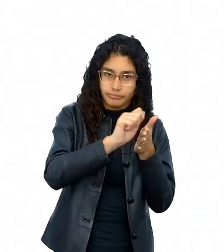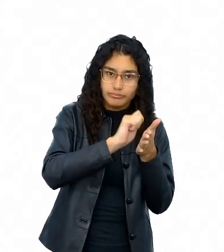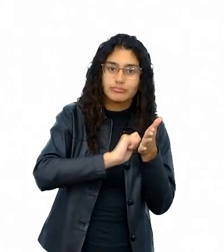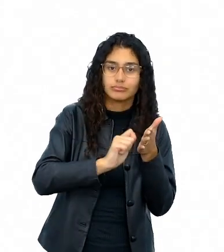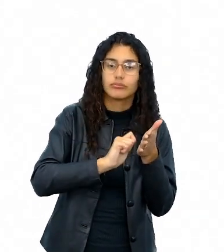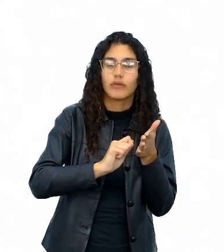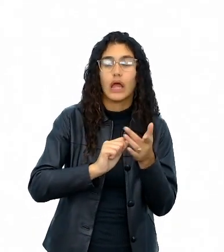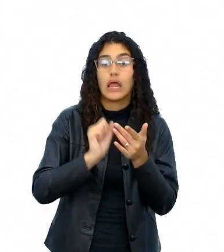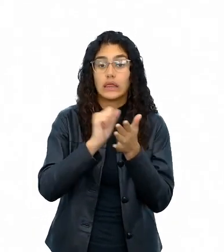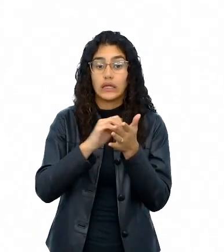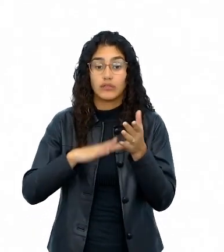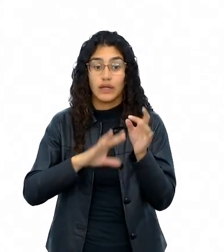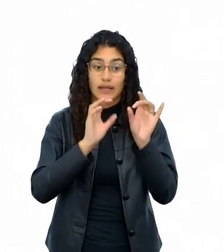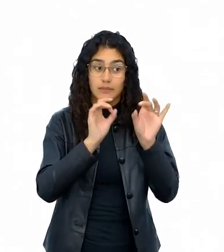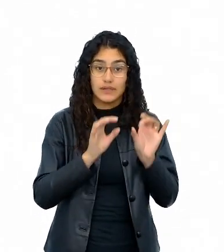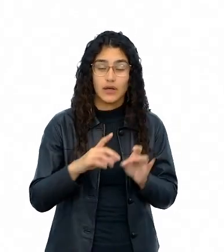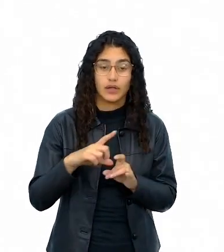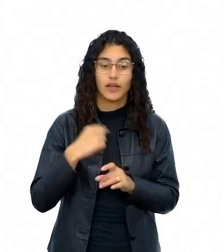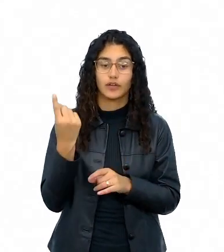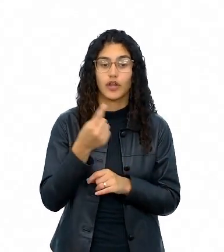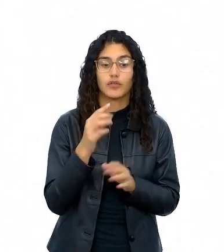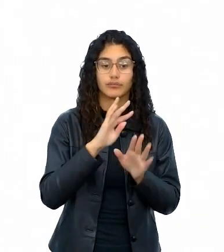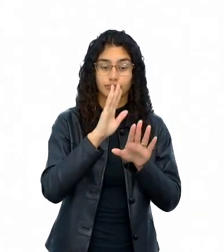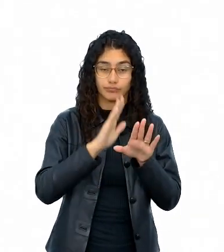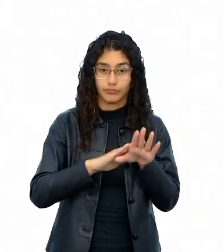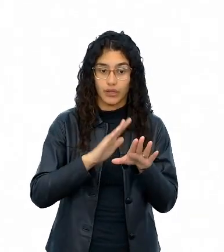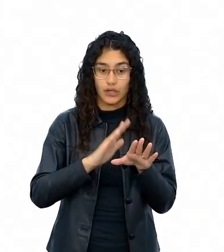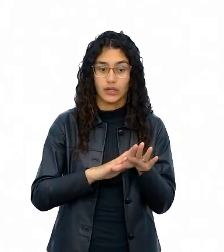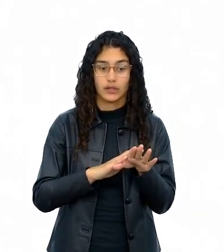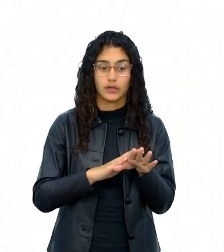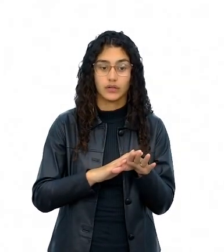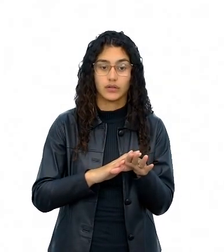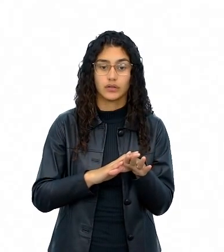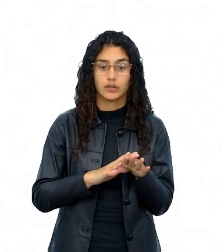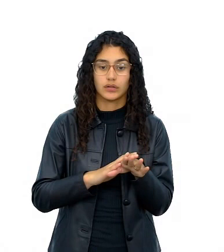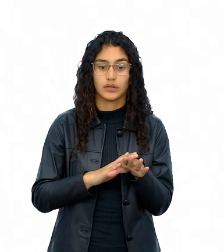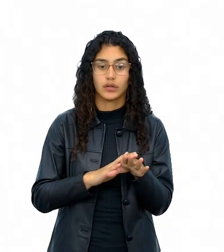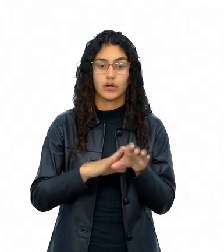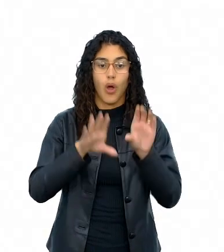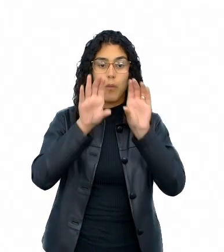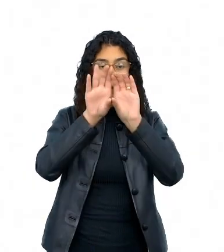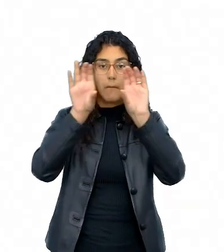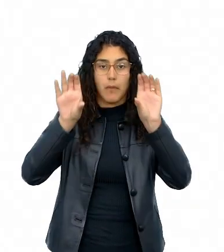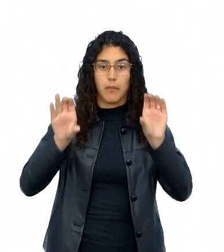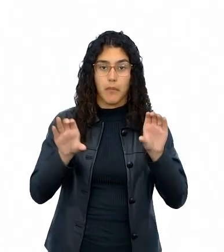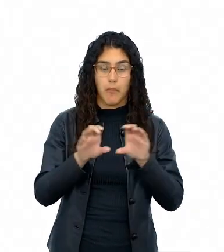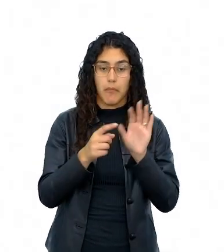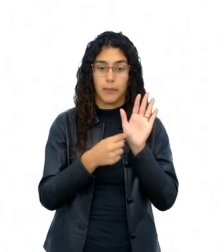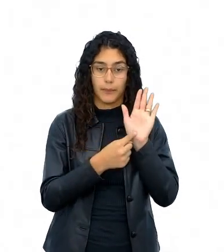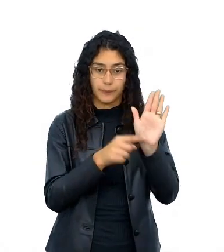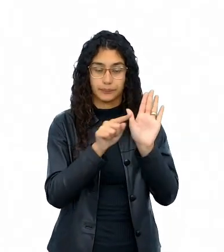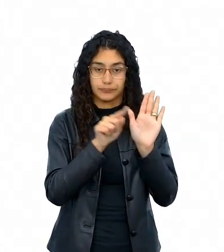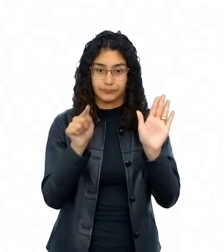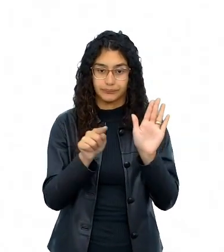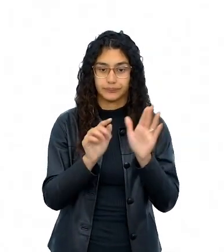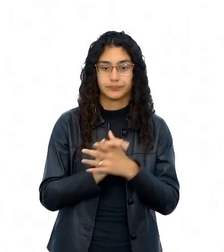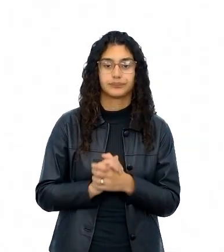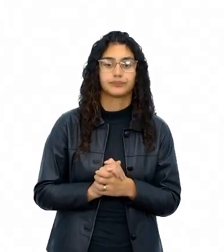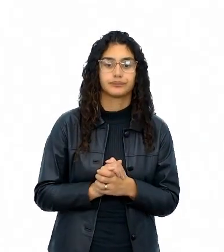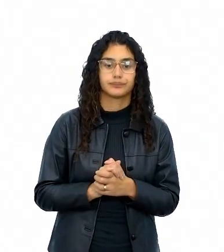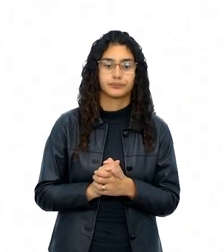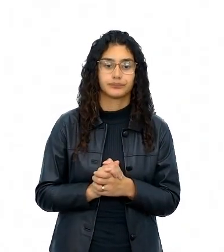nessa atividade especial foi que a gente montou, né, o fluxograma que eu vou mostrar para vocês. Então,